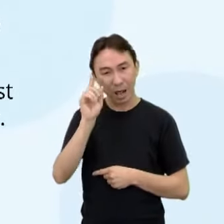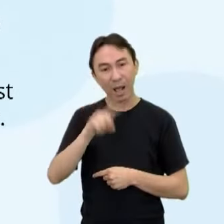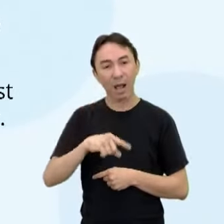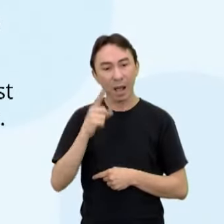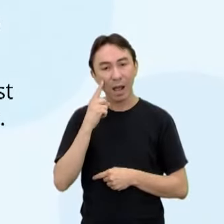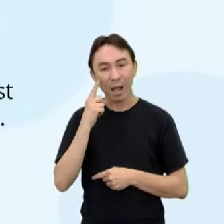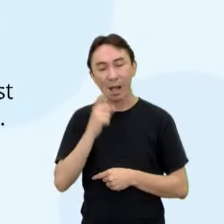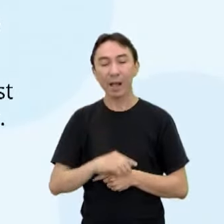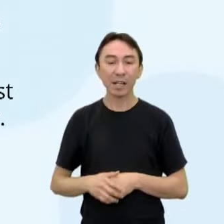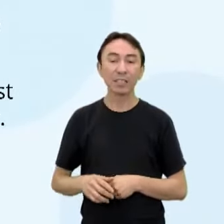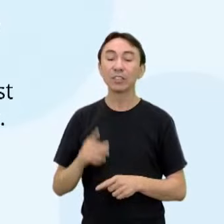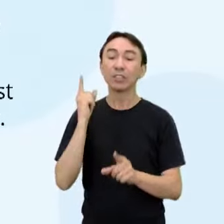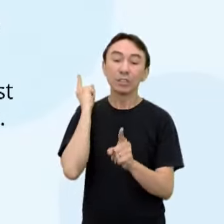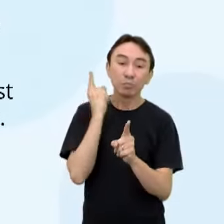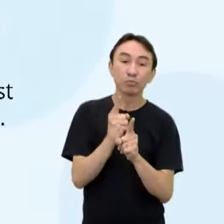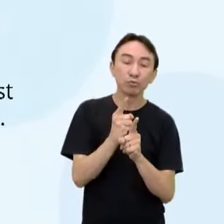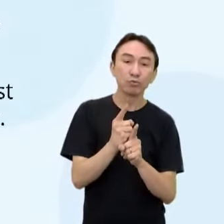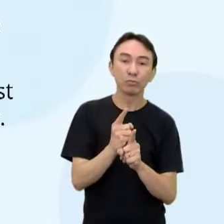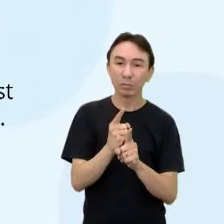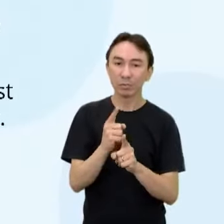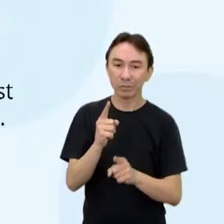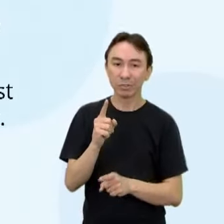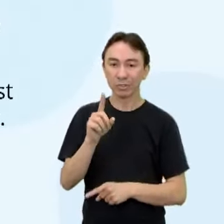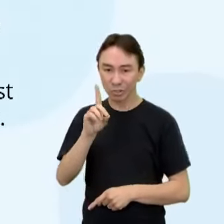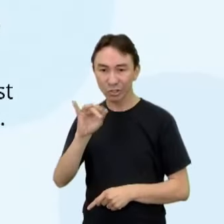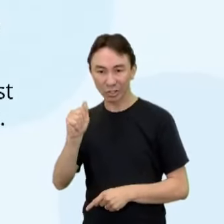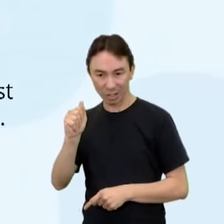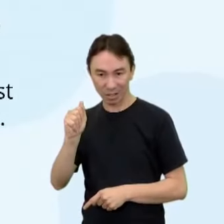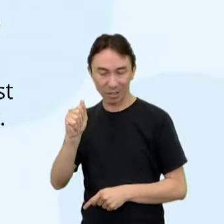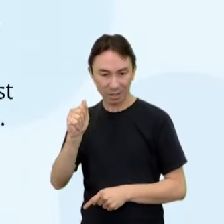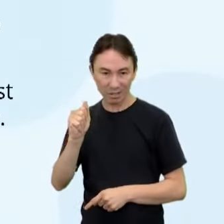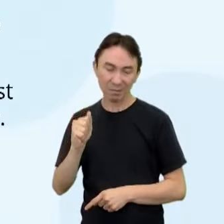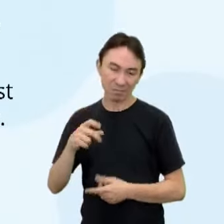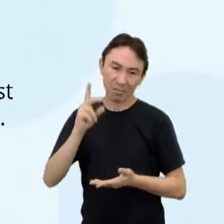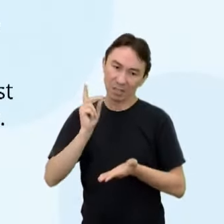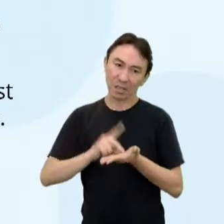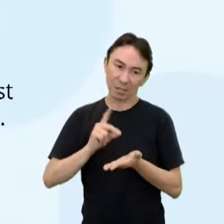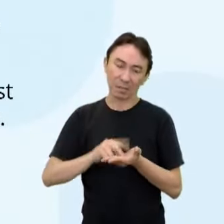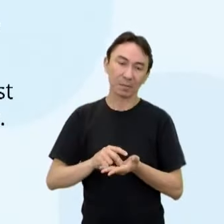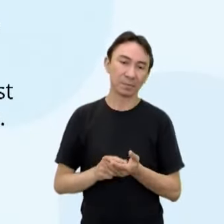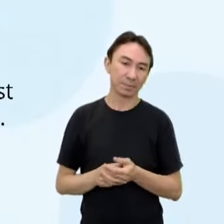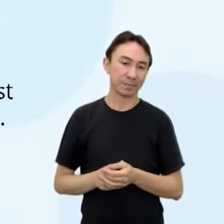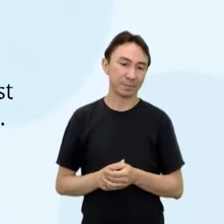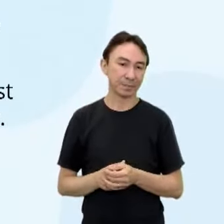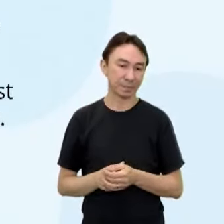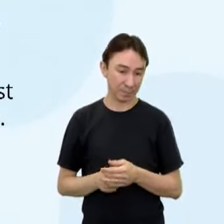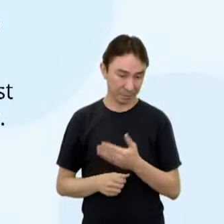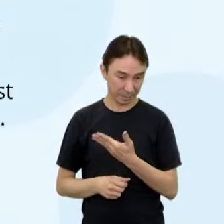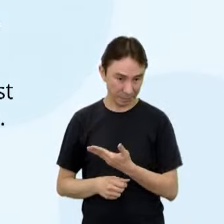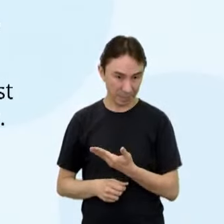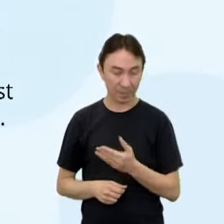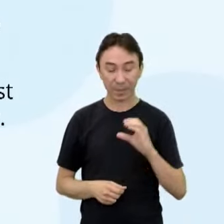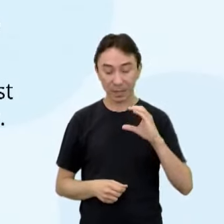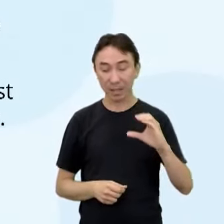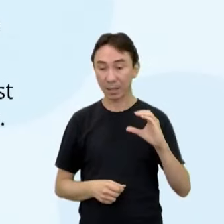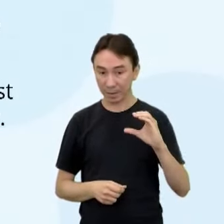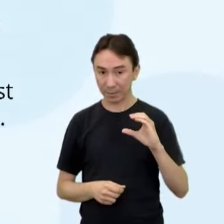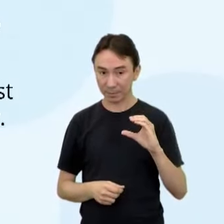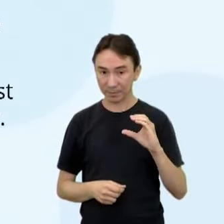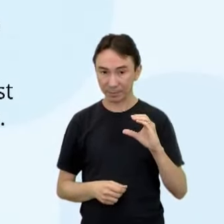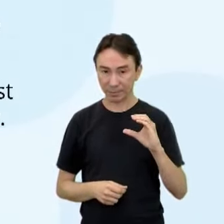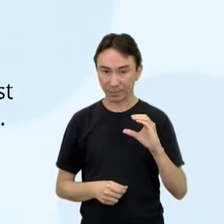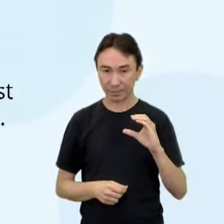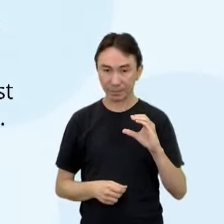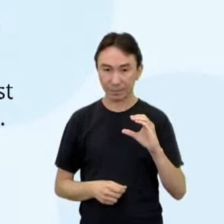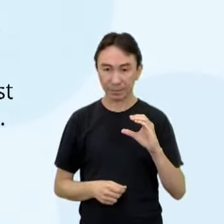é a data de descoberta. Também verdadeiro aqui. Both sentences present the verb to be. In the first, it